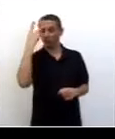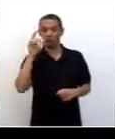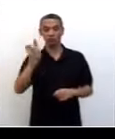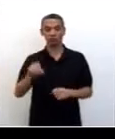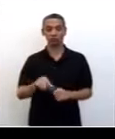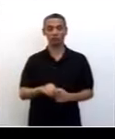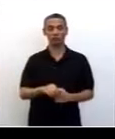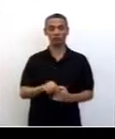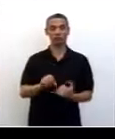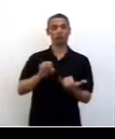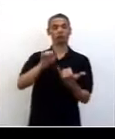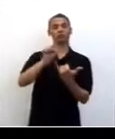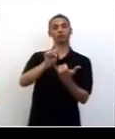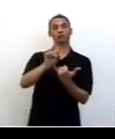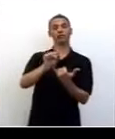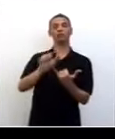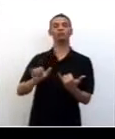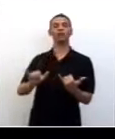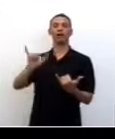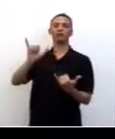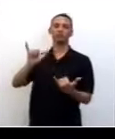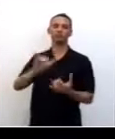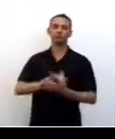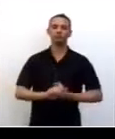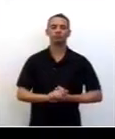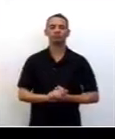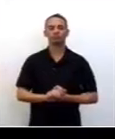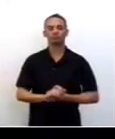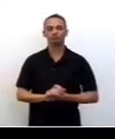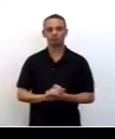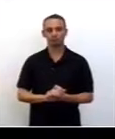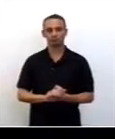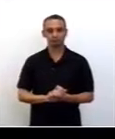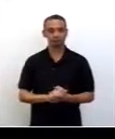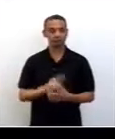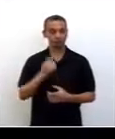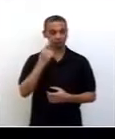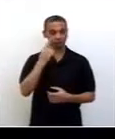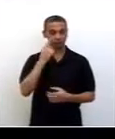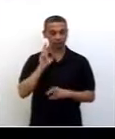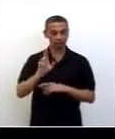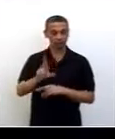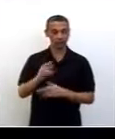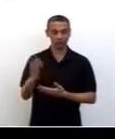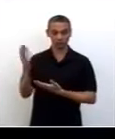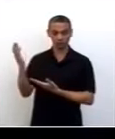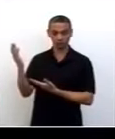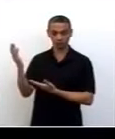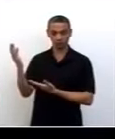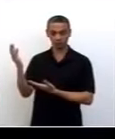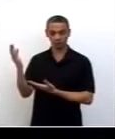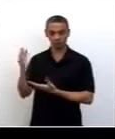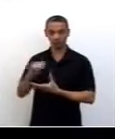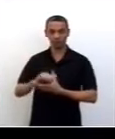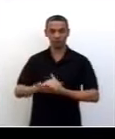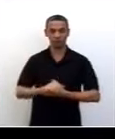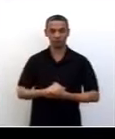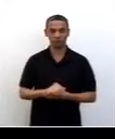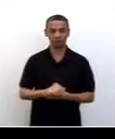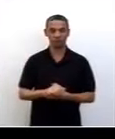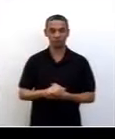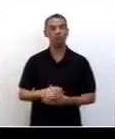sujeito é I. O auxiliar da pergunta vai ser o auxiliar da resposta. Do you know any superhero? Yes, I do.